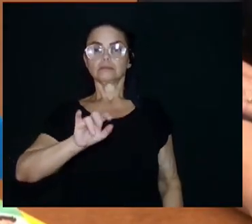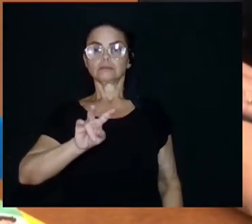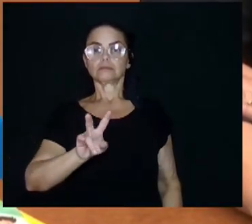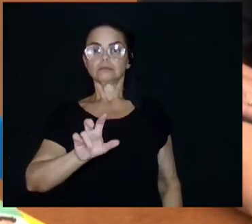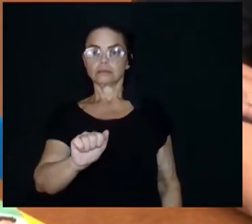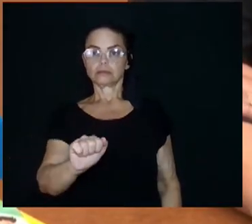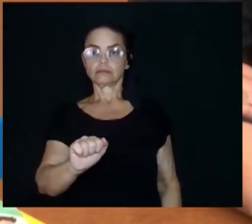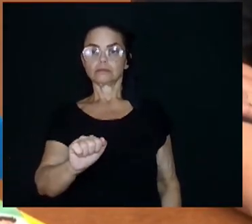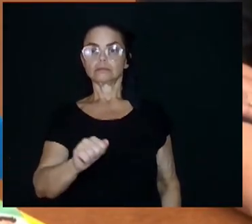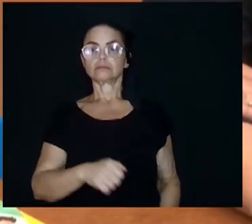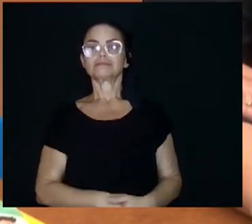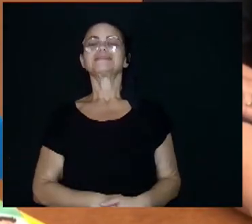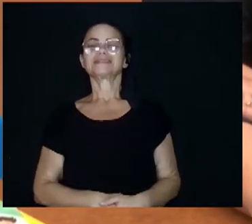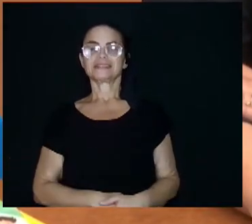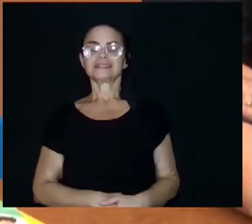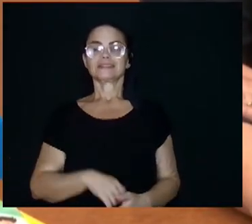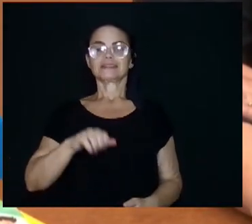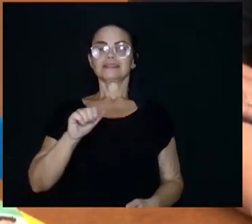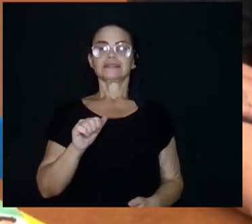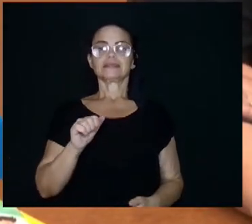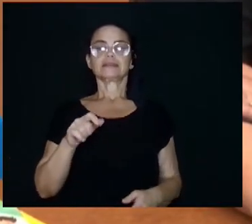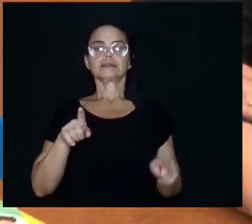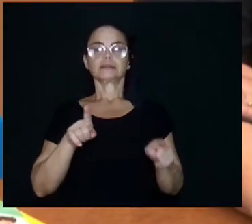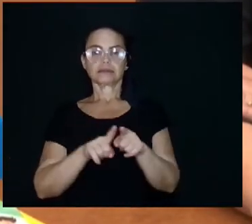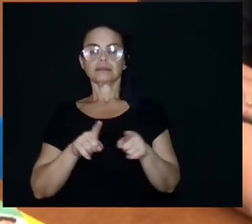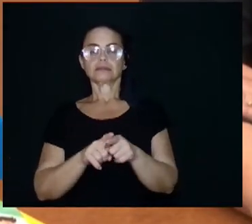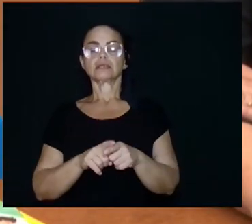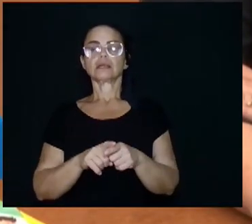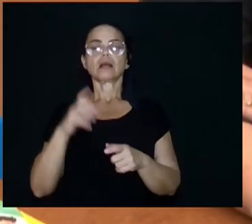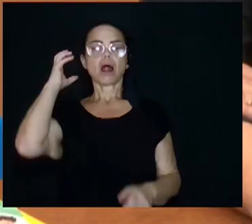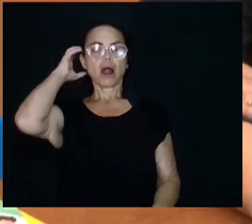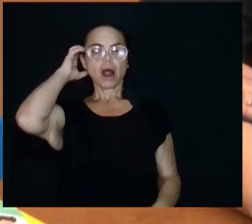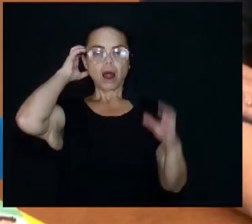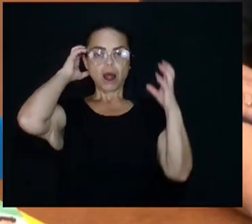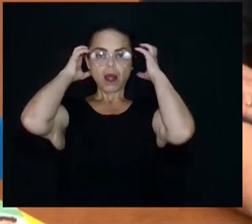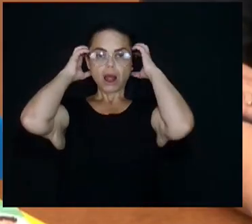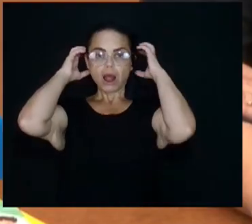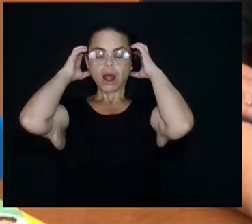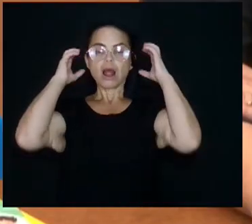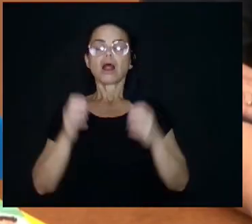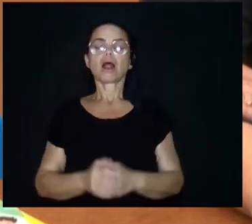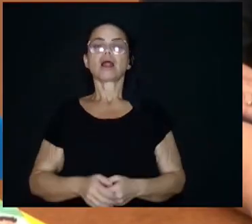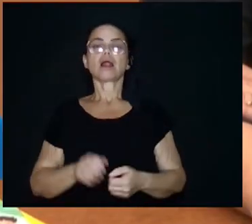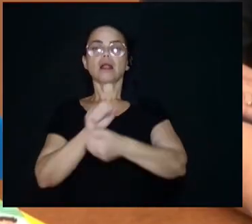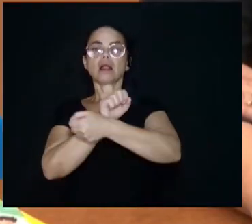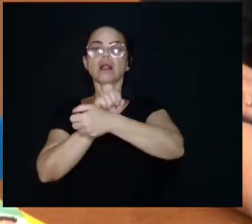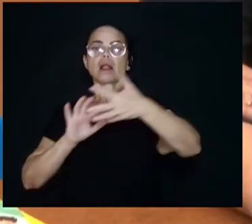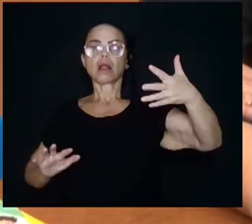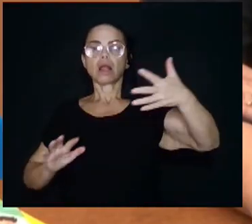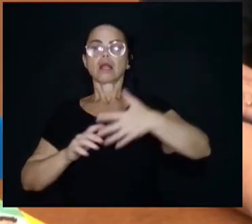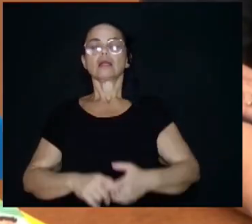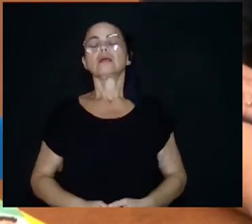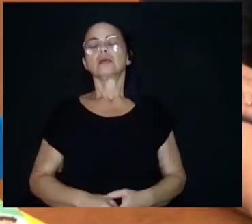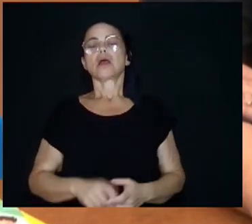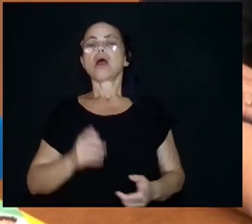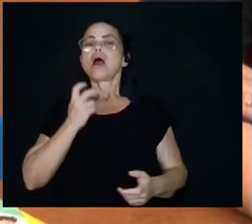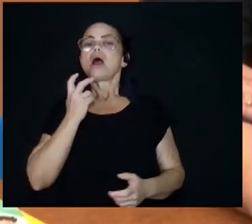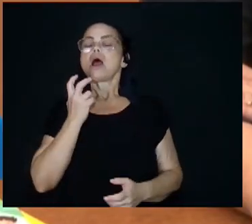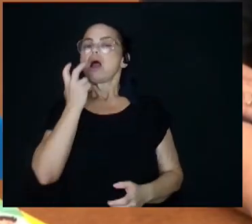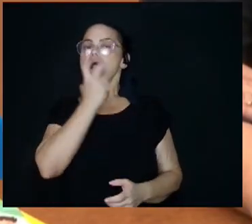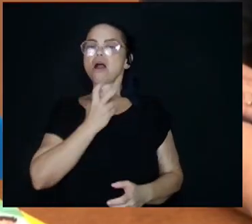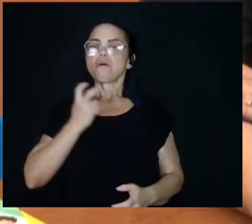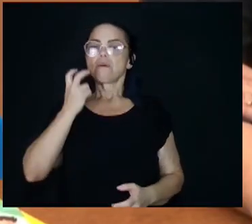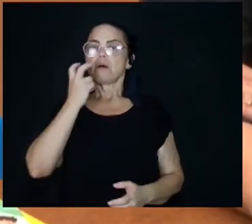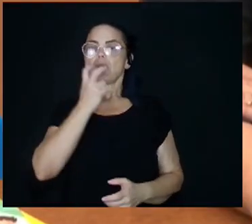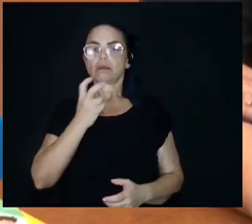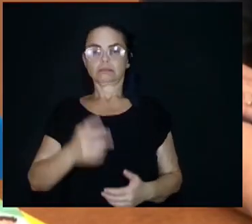Amistalden, que é fonoaudióloga e especialista em fluência. A Lívia é uma especialista, né, da área de